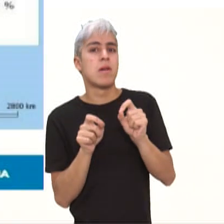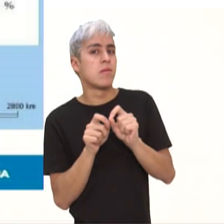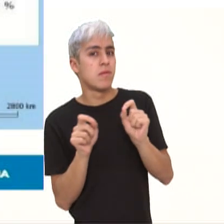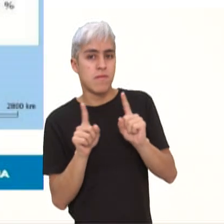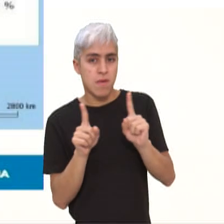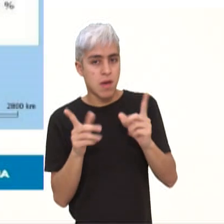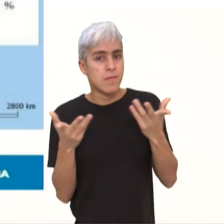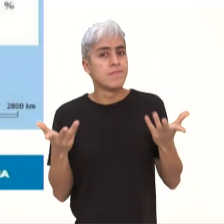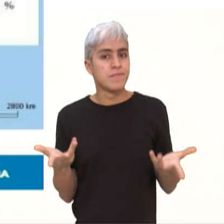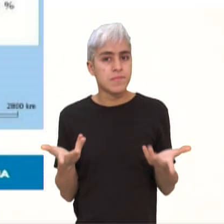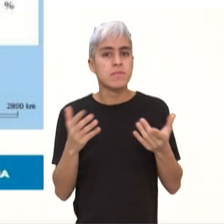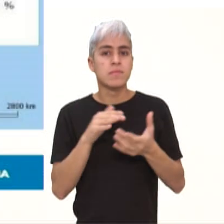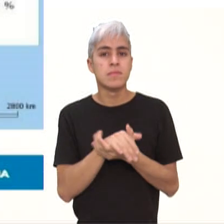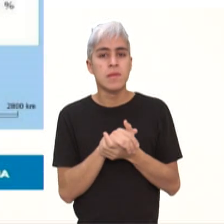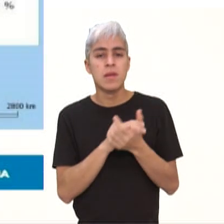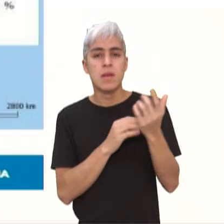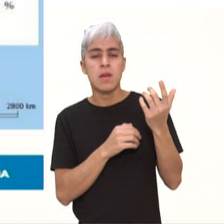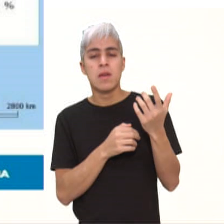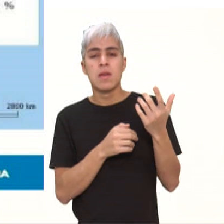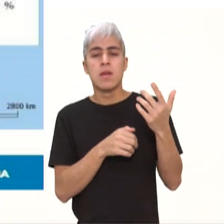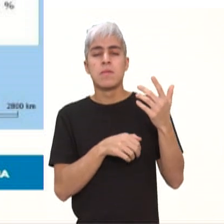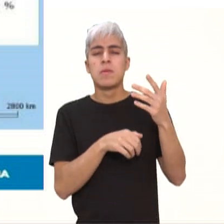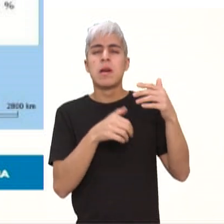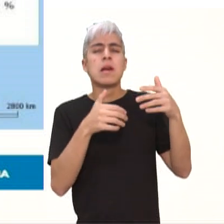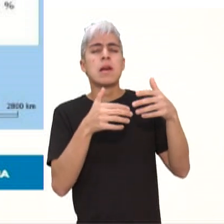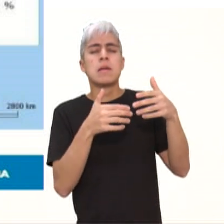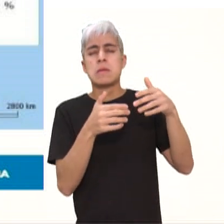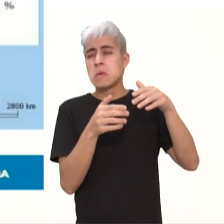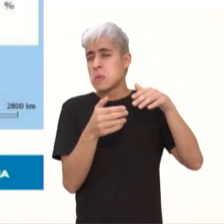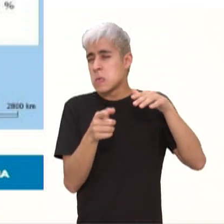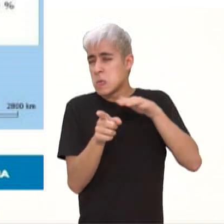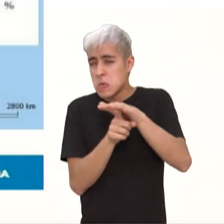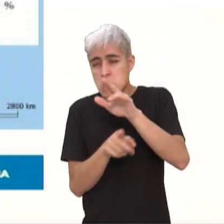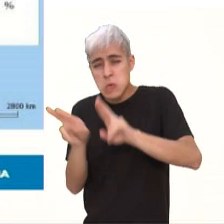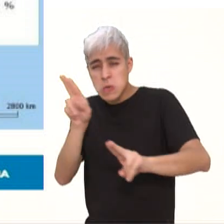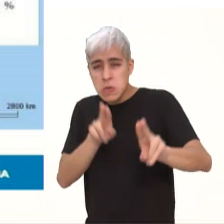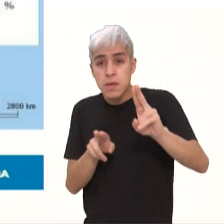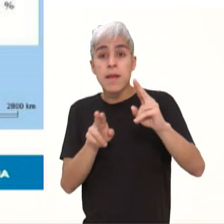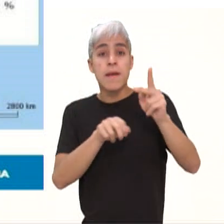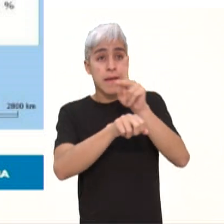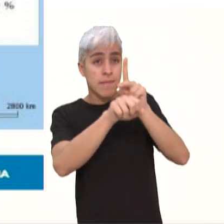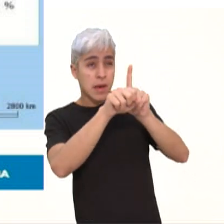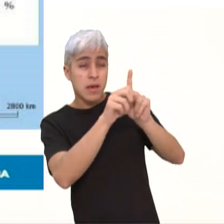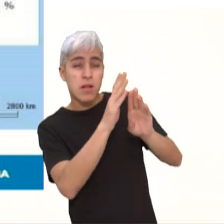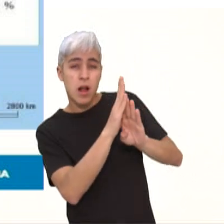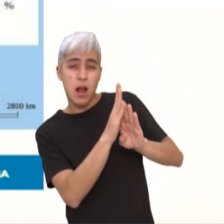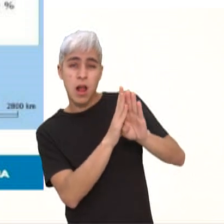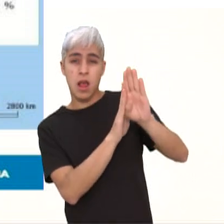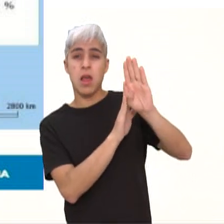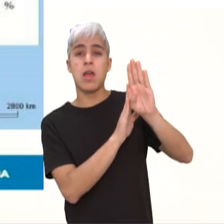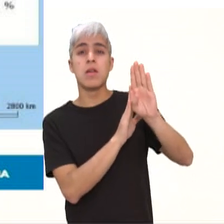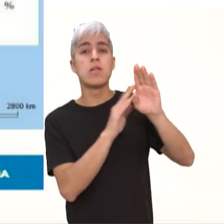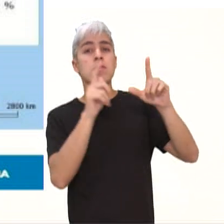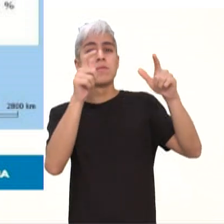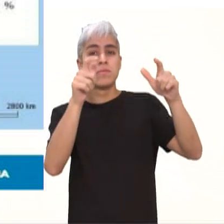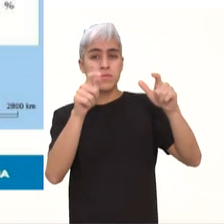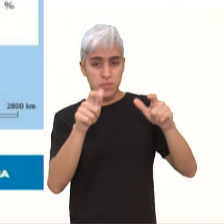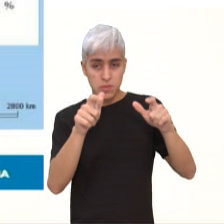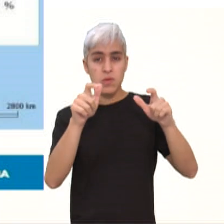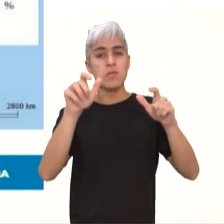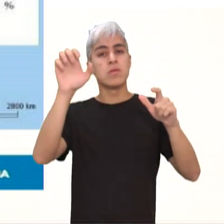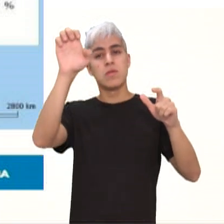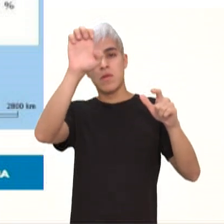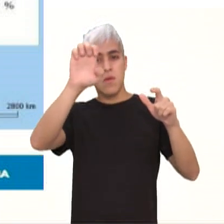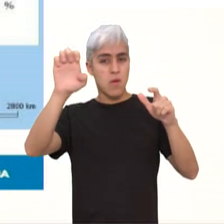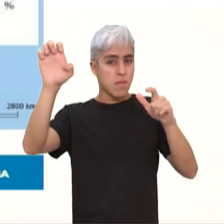Então, os grandes consumidores aqui, países desenvolvidos do continente